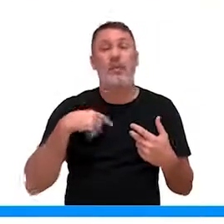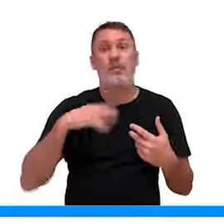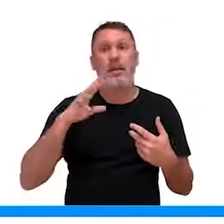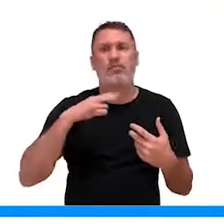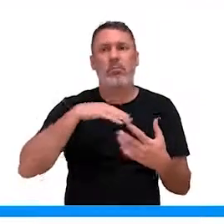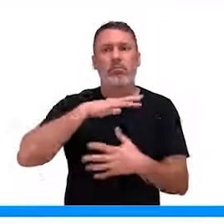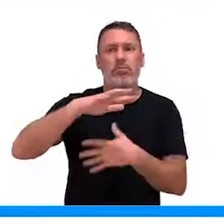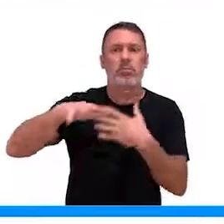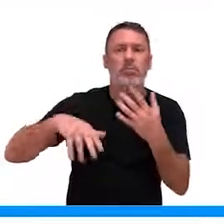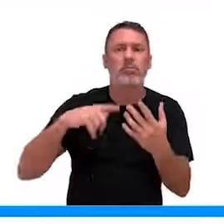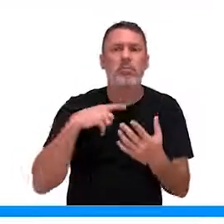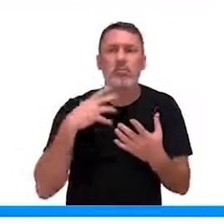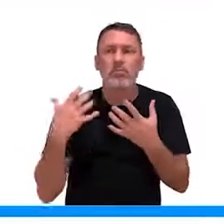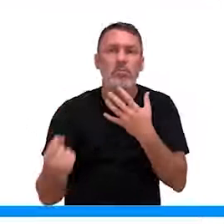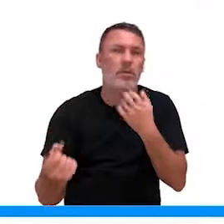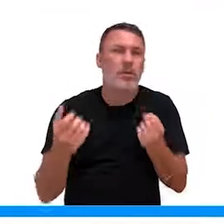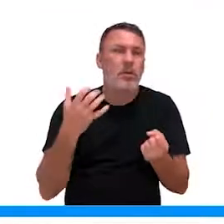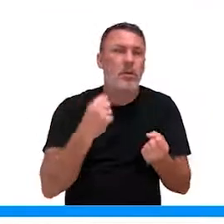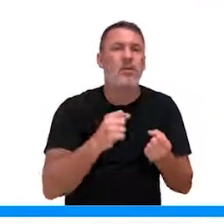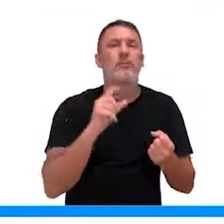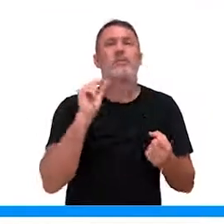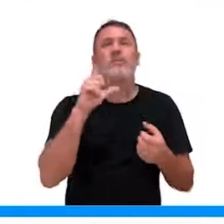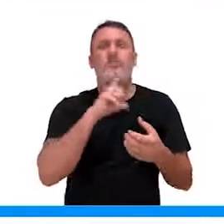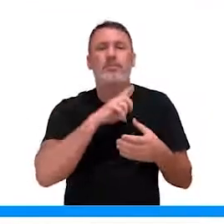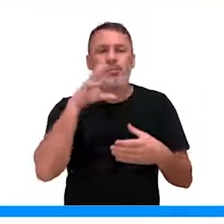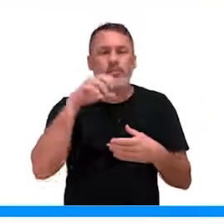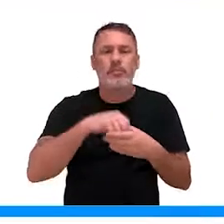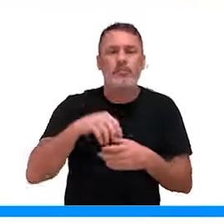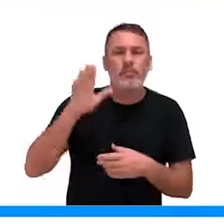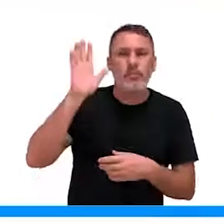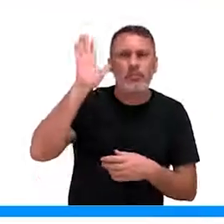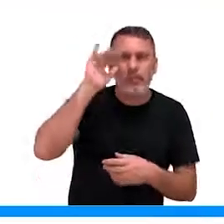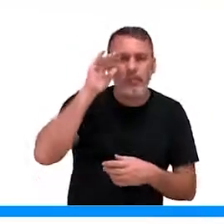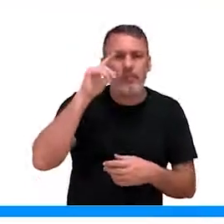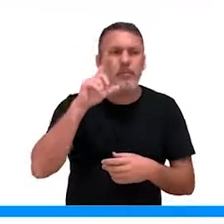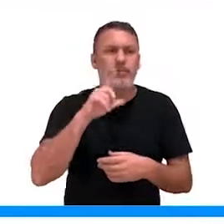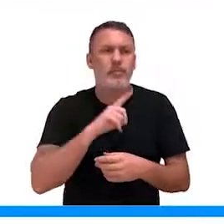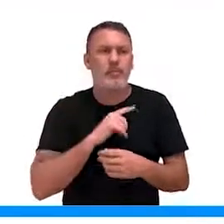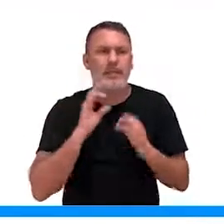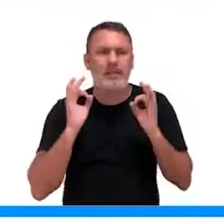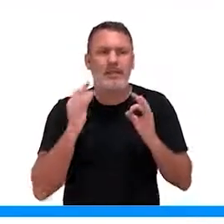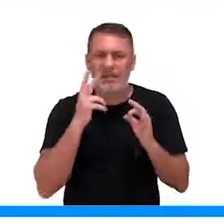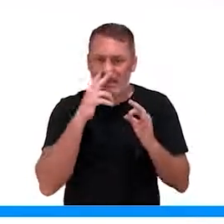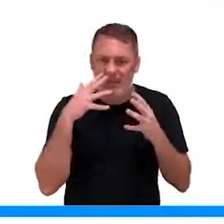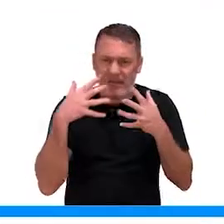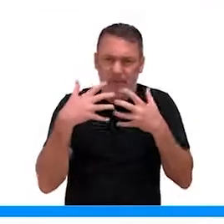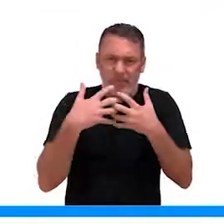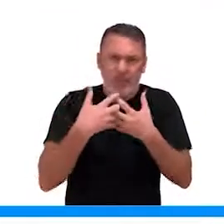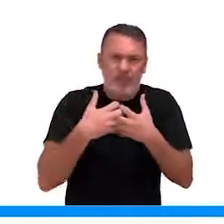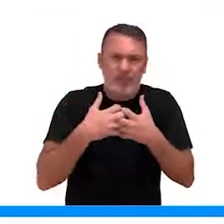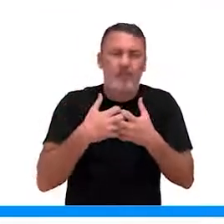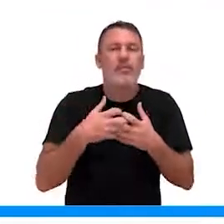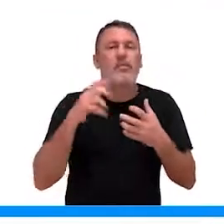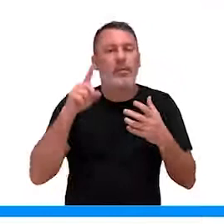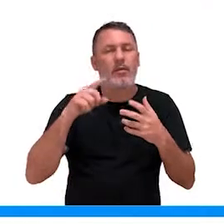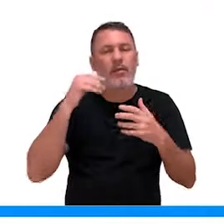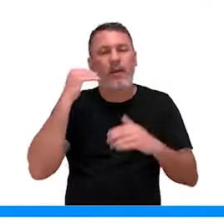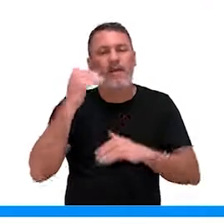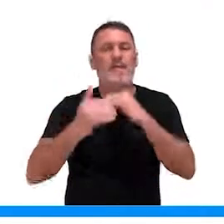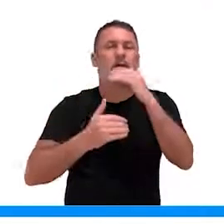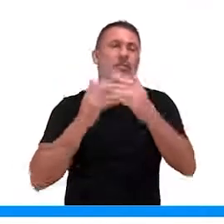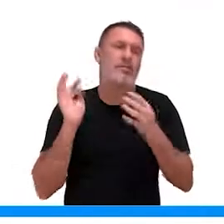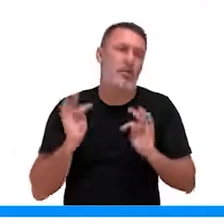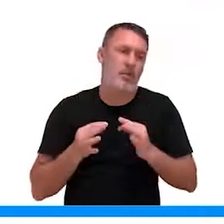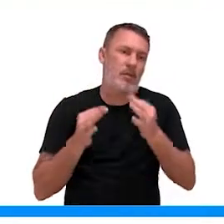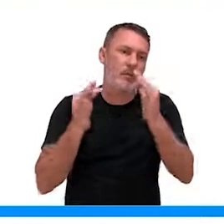envolvidas, abraçadas, São observadas de maneira intrínseca pelo avanço tecnológico. Então, o